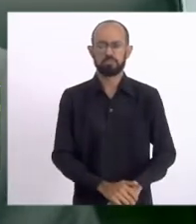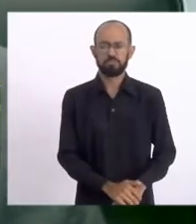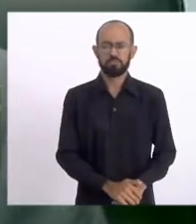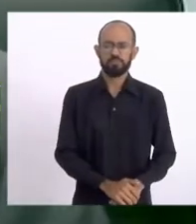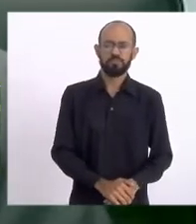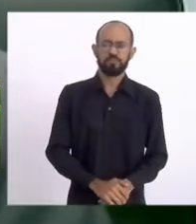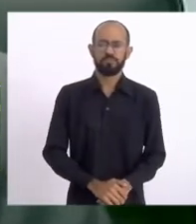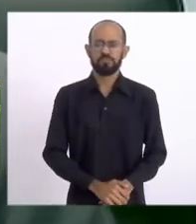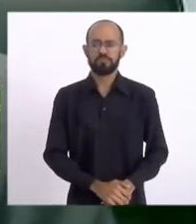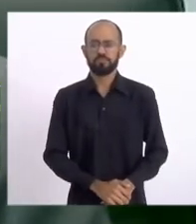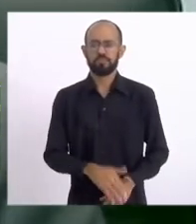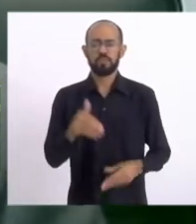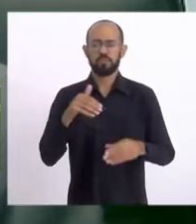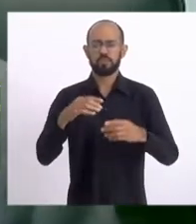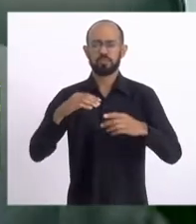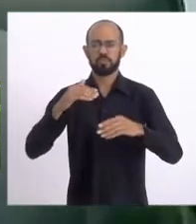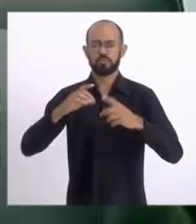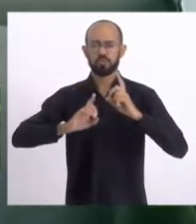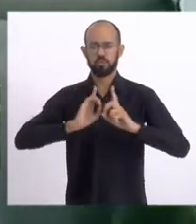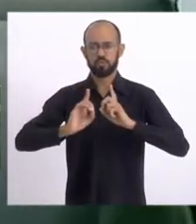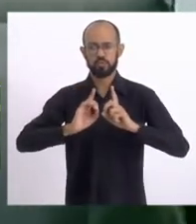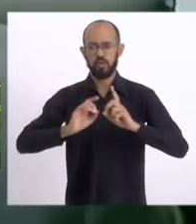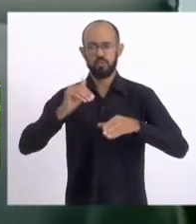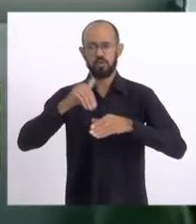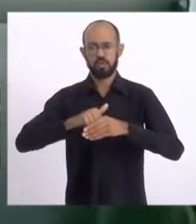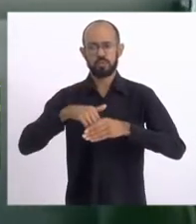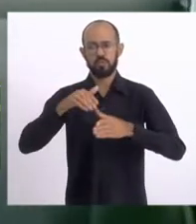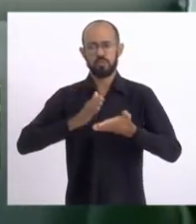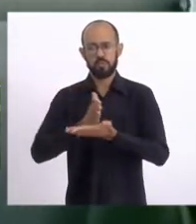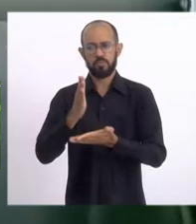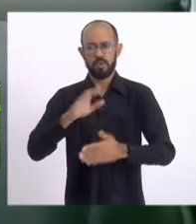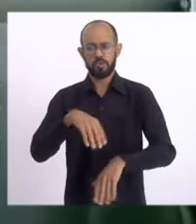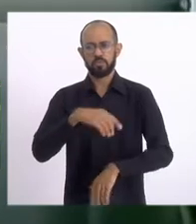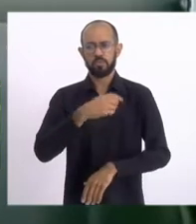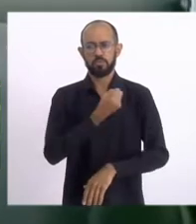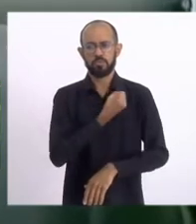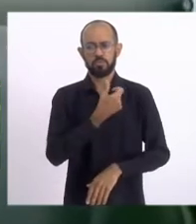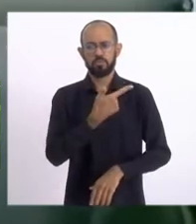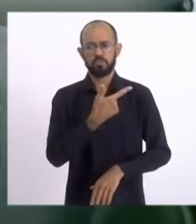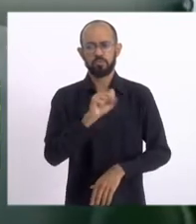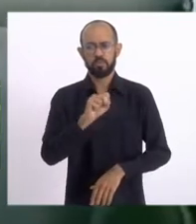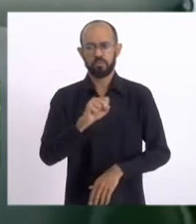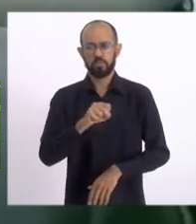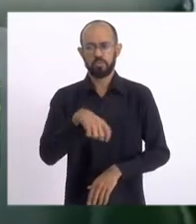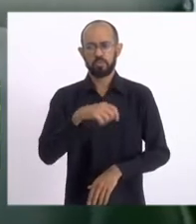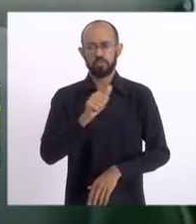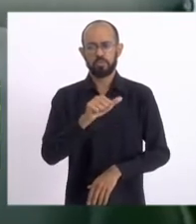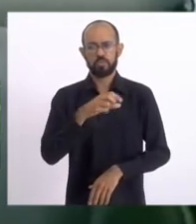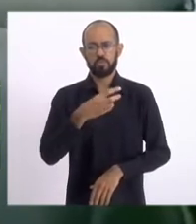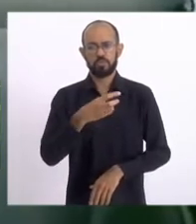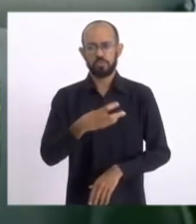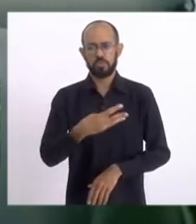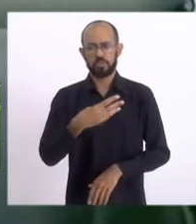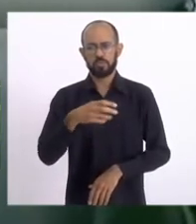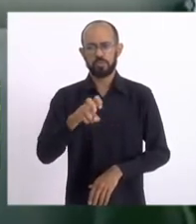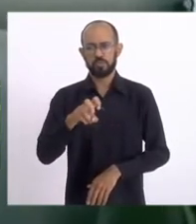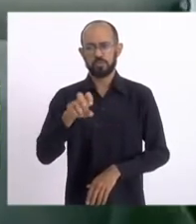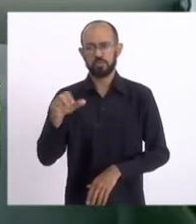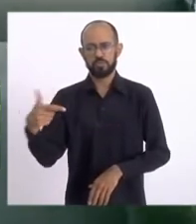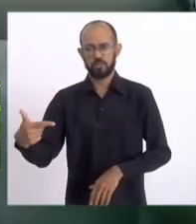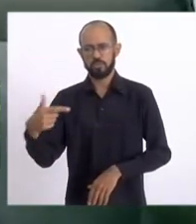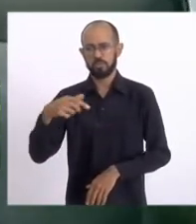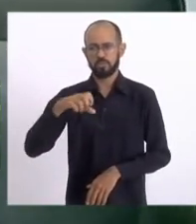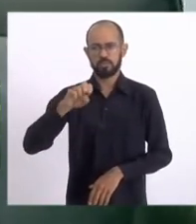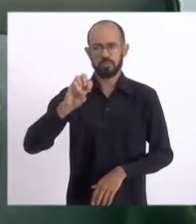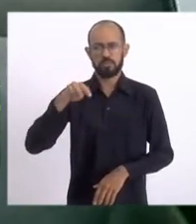São em votação aprovado. 28. Projeto de lei 1352 de 2019, autoria do deputado Samuel Malafaia,